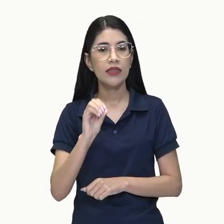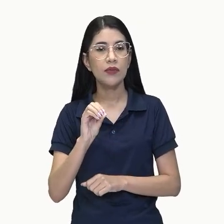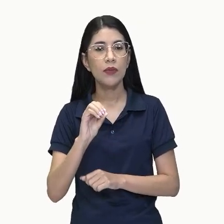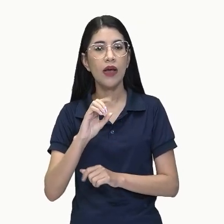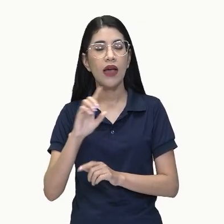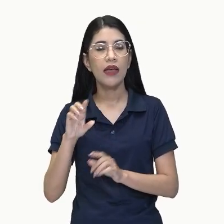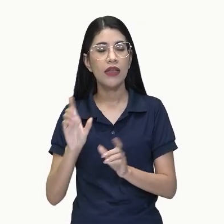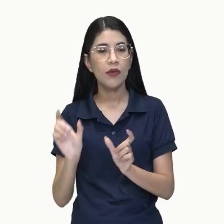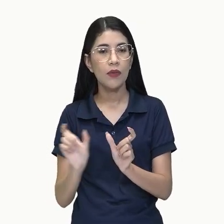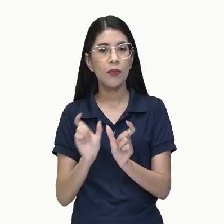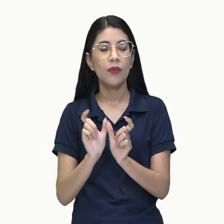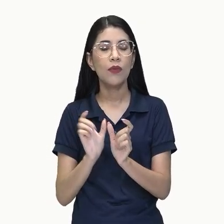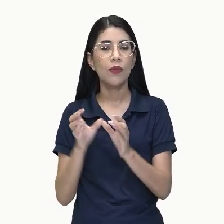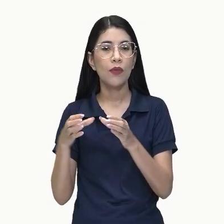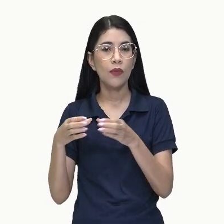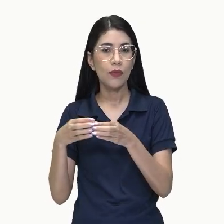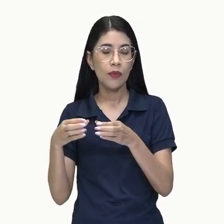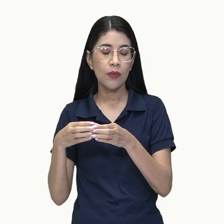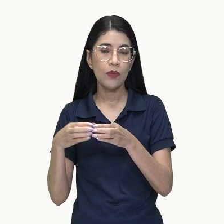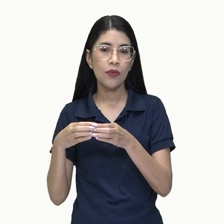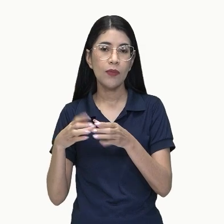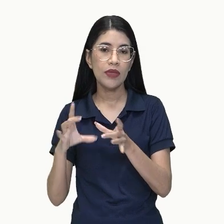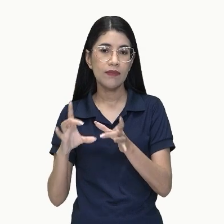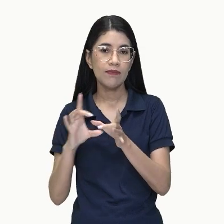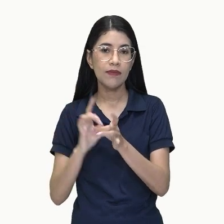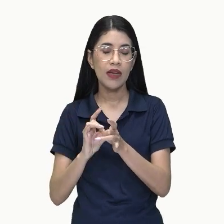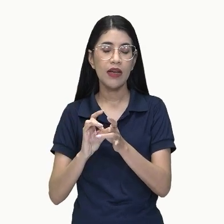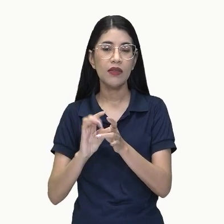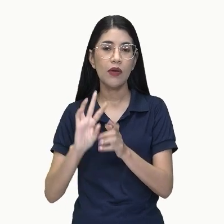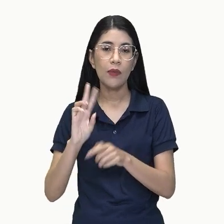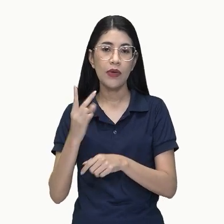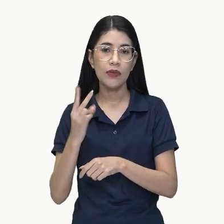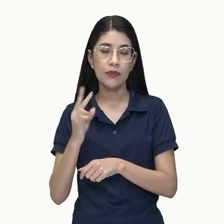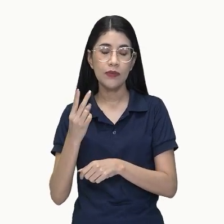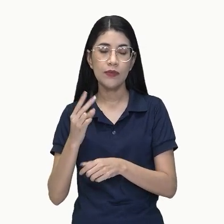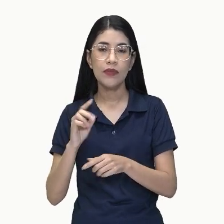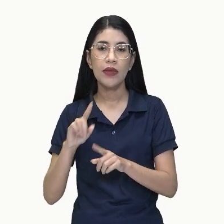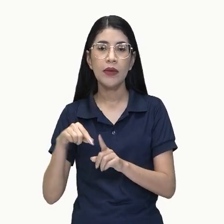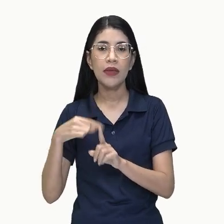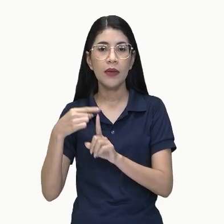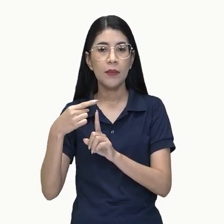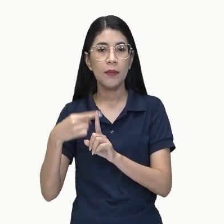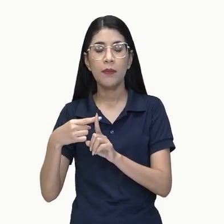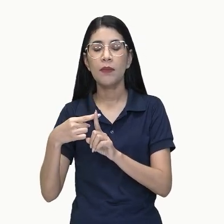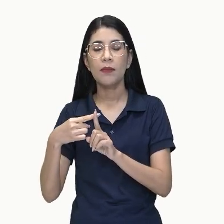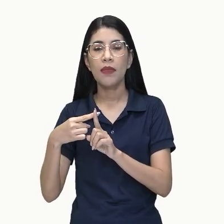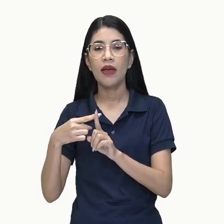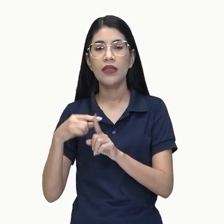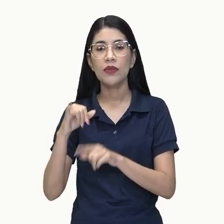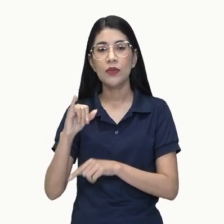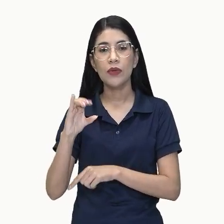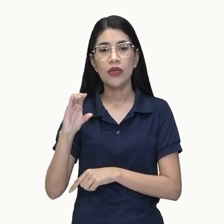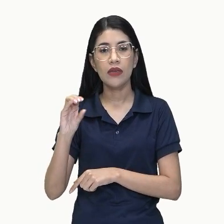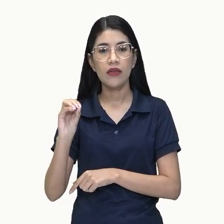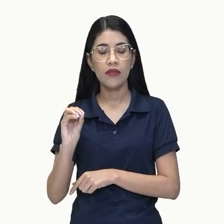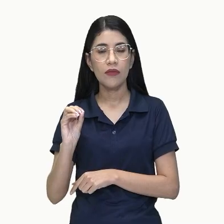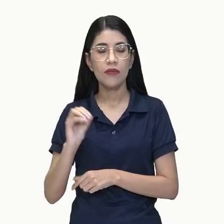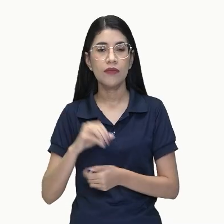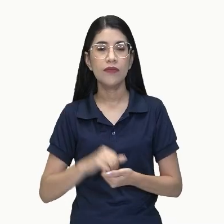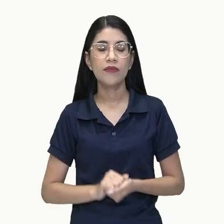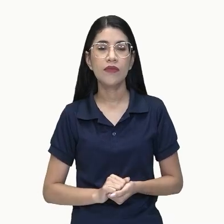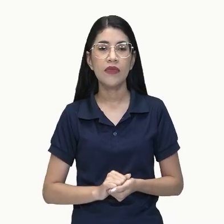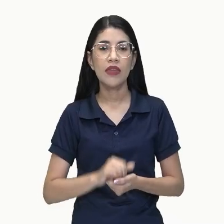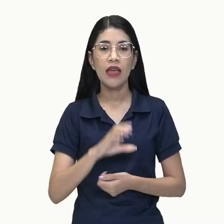do grupo ligado ao cátion hidrogênio e a terminação ico. Então, eu